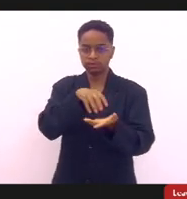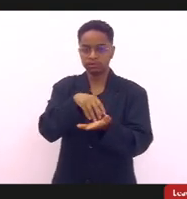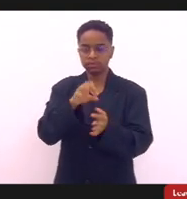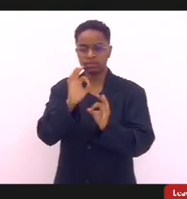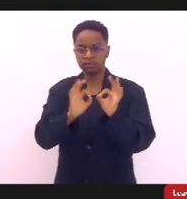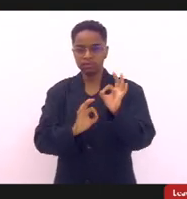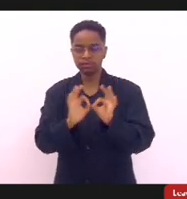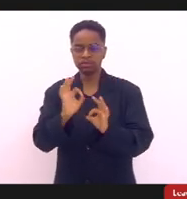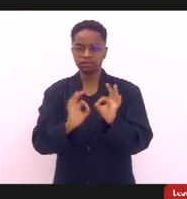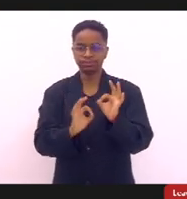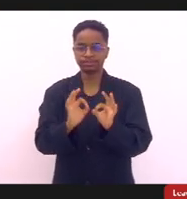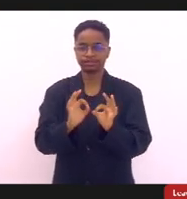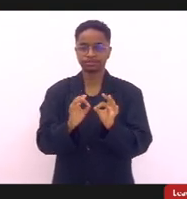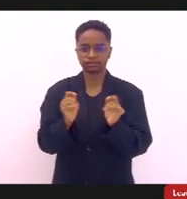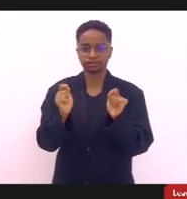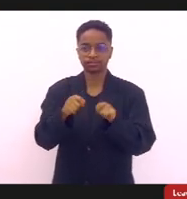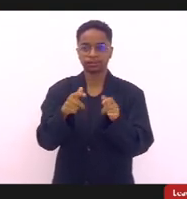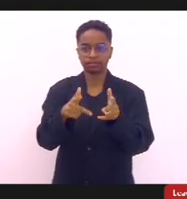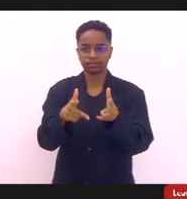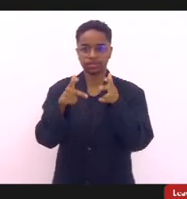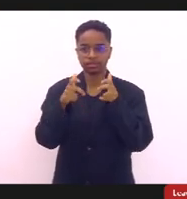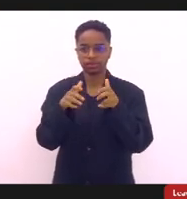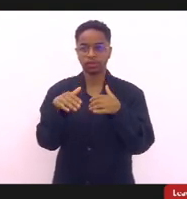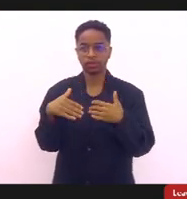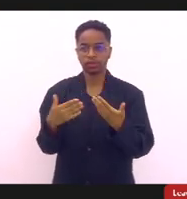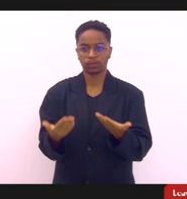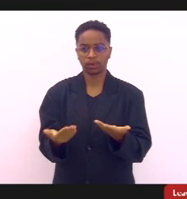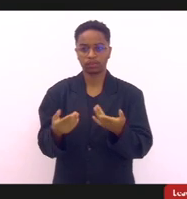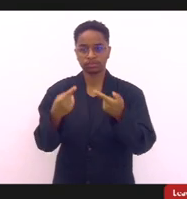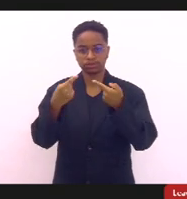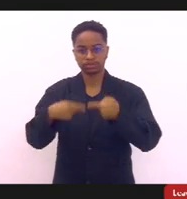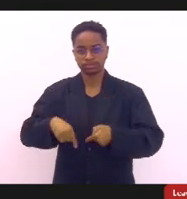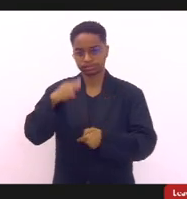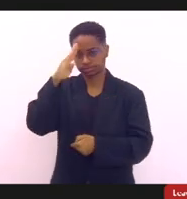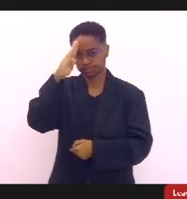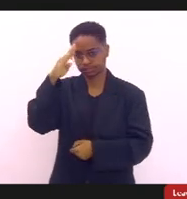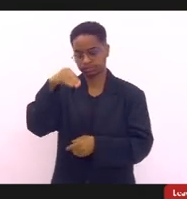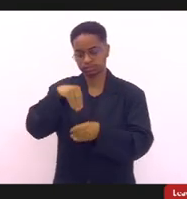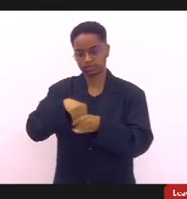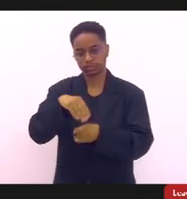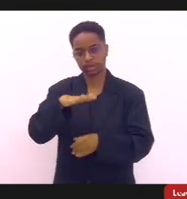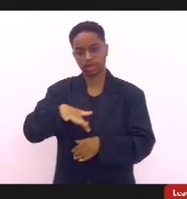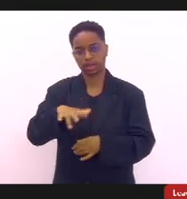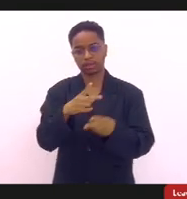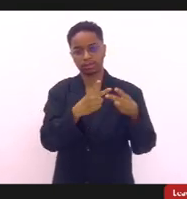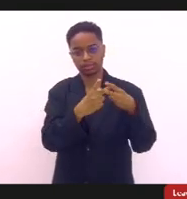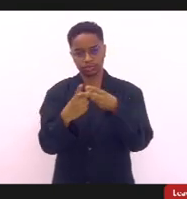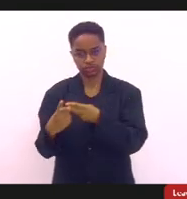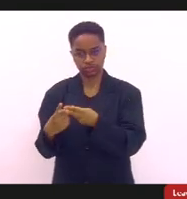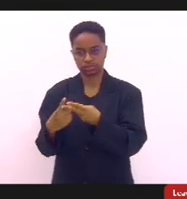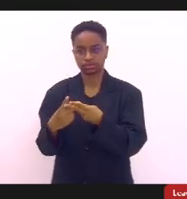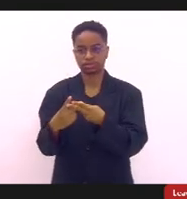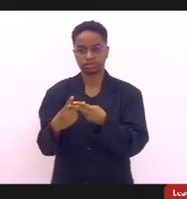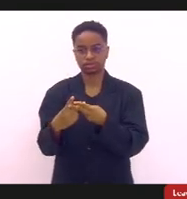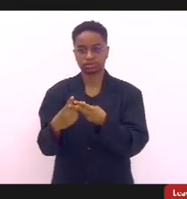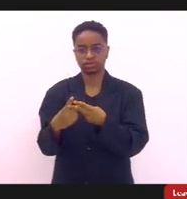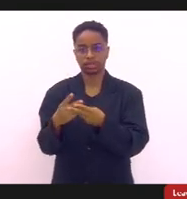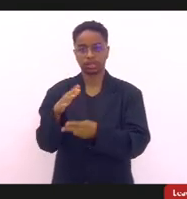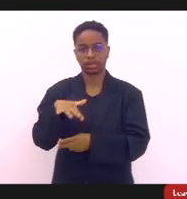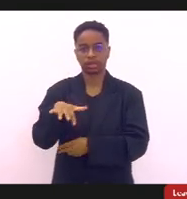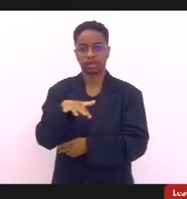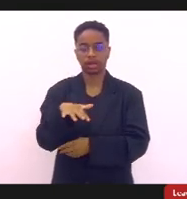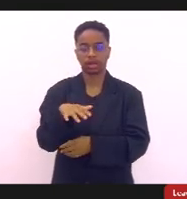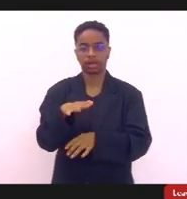envolvidos, a visualizar qual é o nosso desafio no âmbito do sistema prisional para a questão da